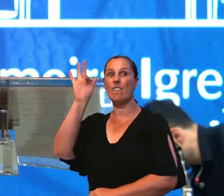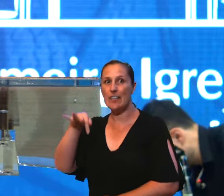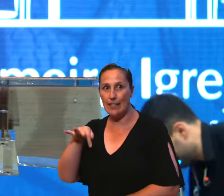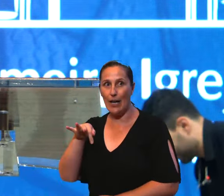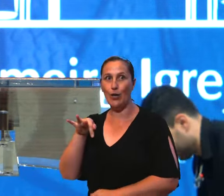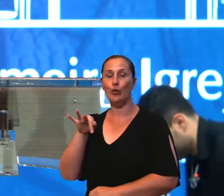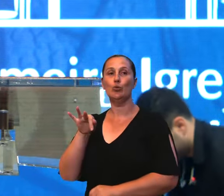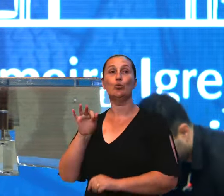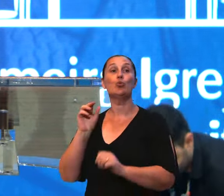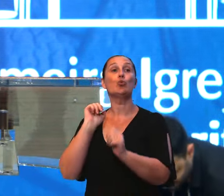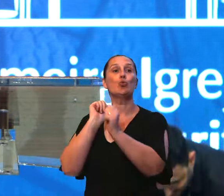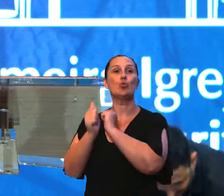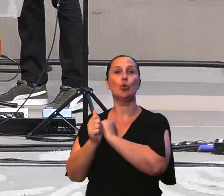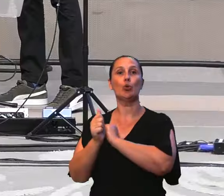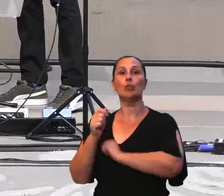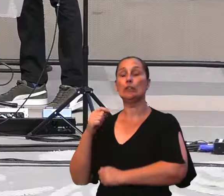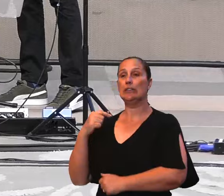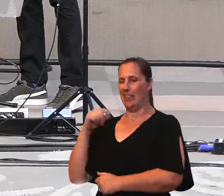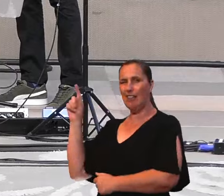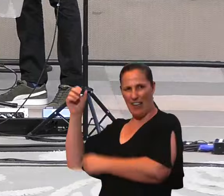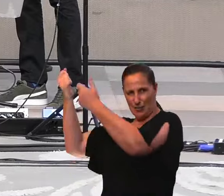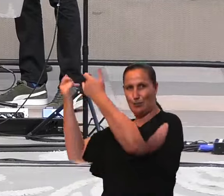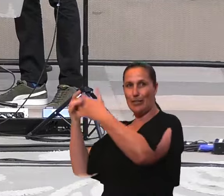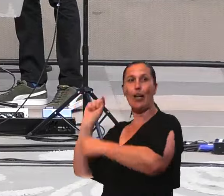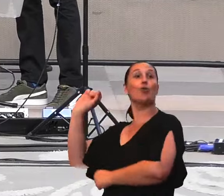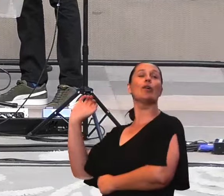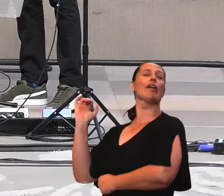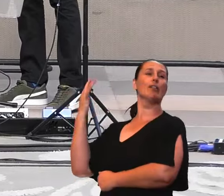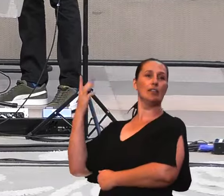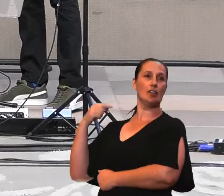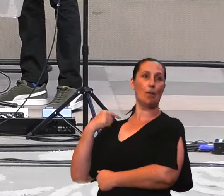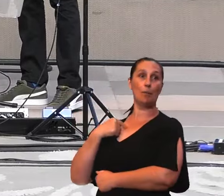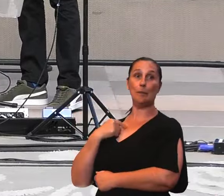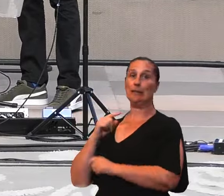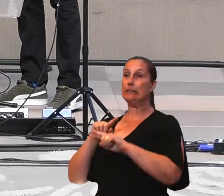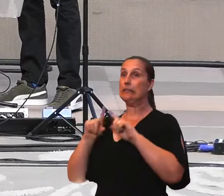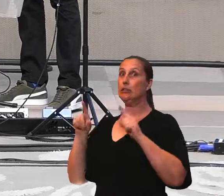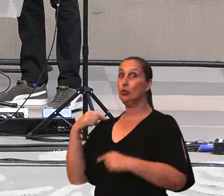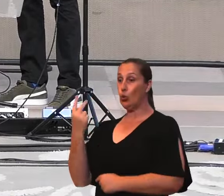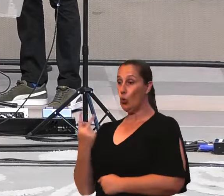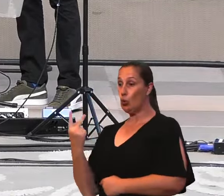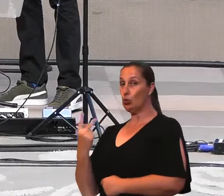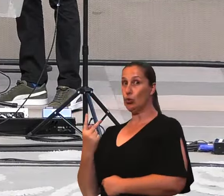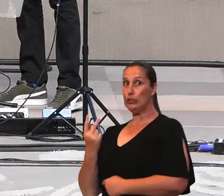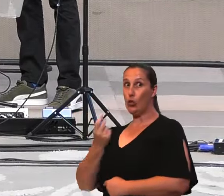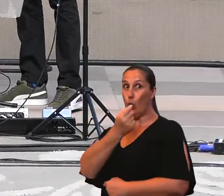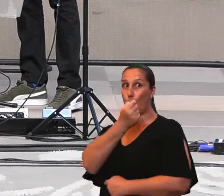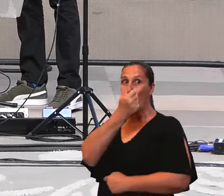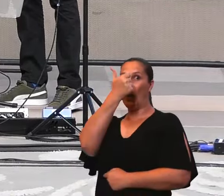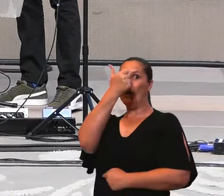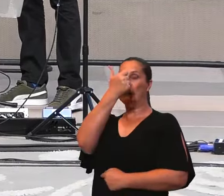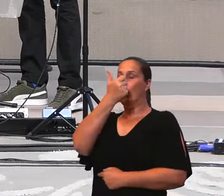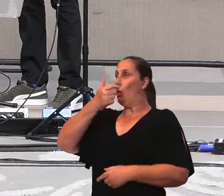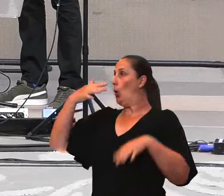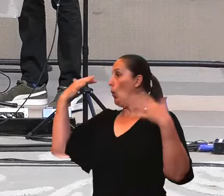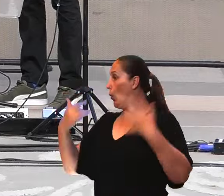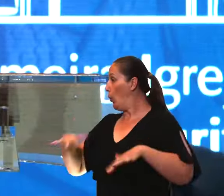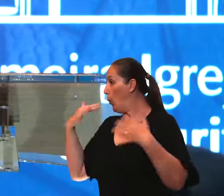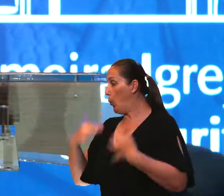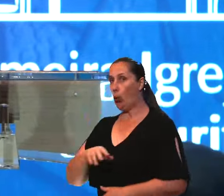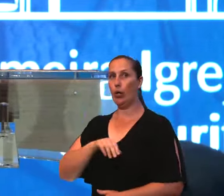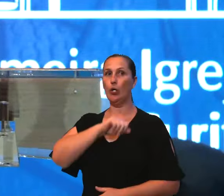pro lado errado ele vai explicar melhor o que aconteceu mas a gente quase quase que que complica a vida ali